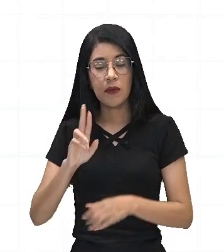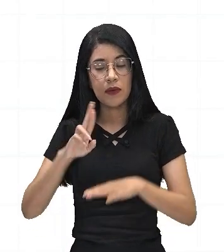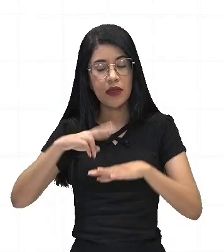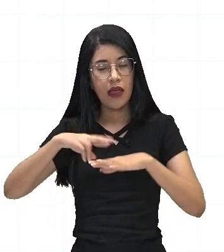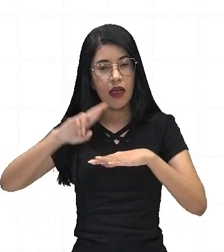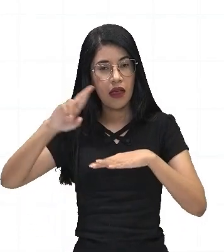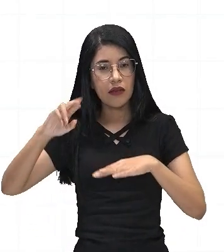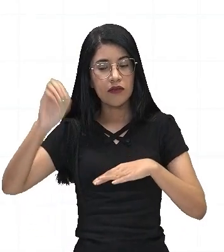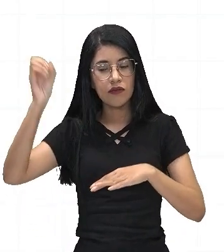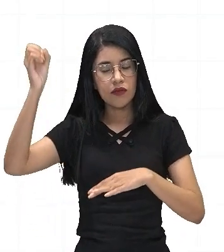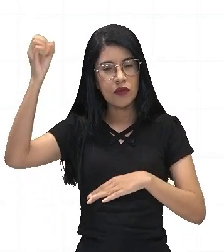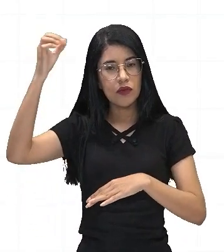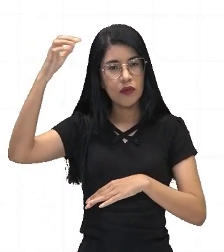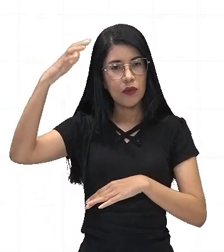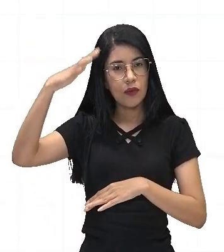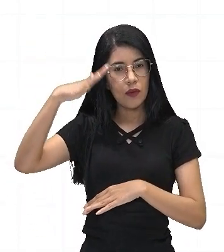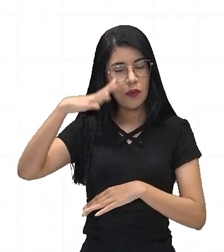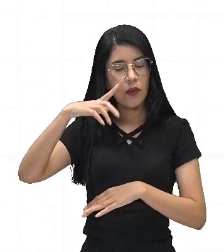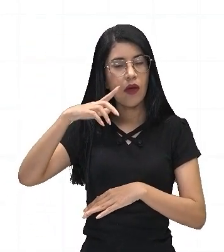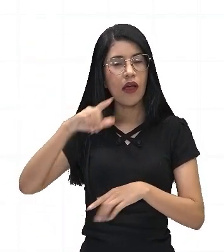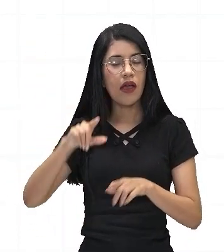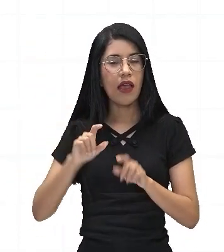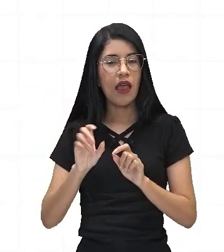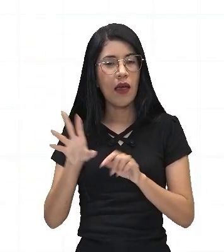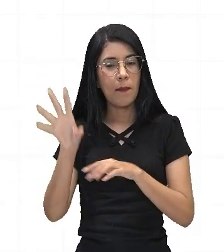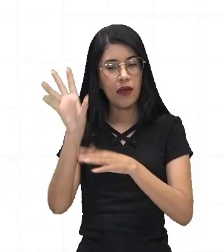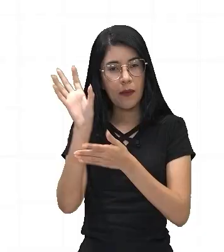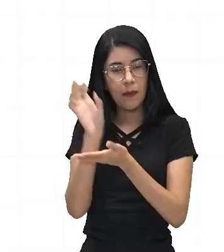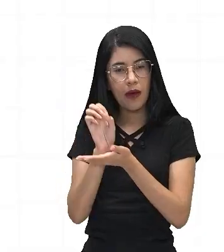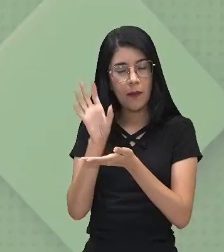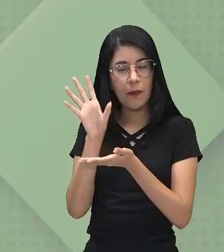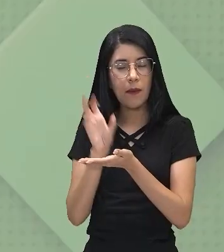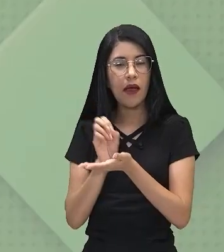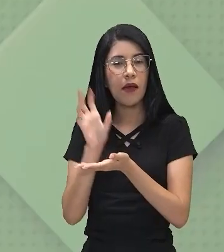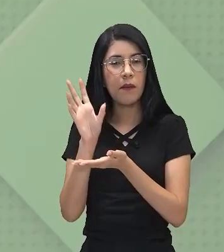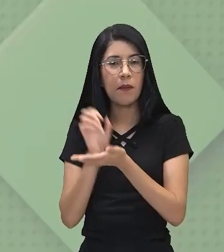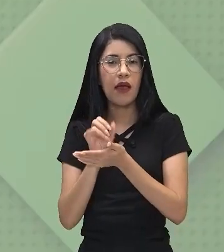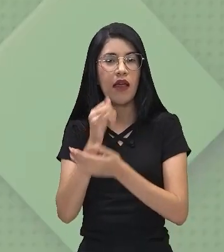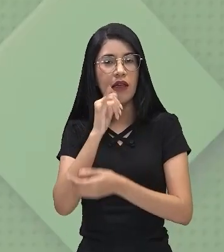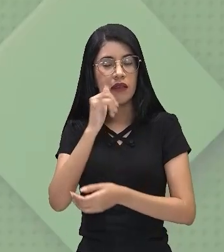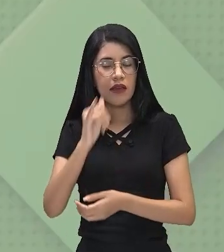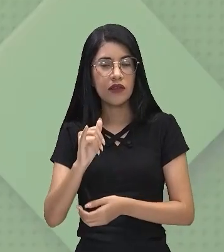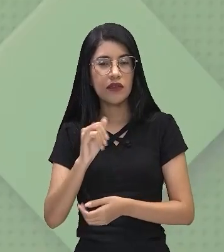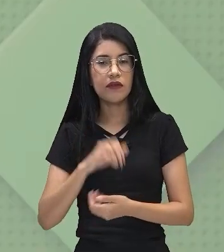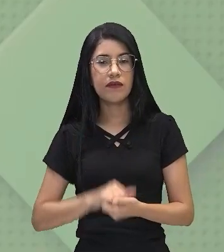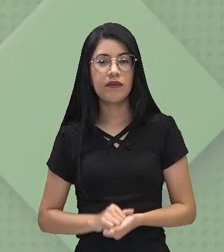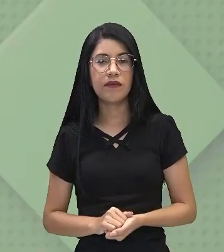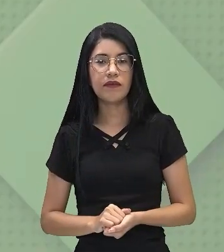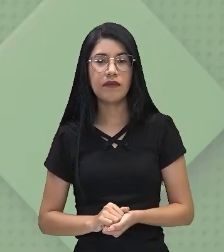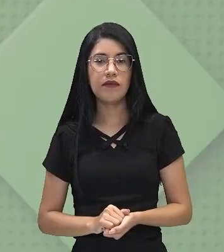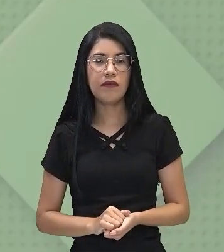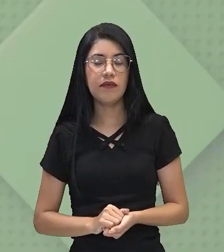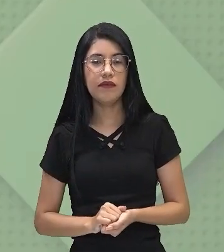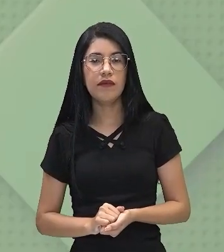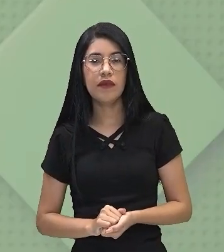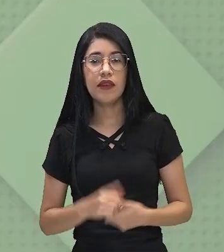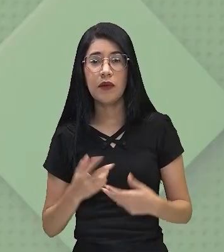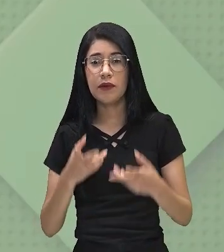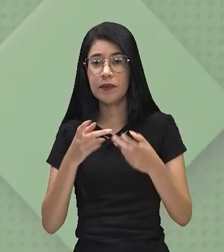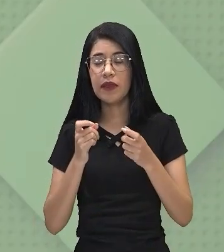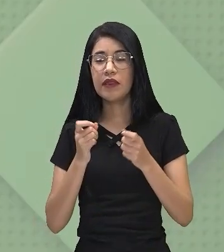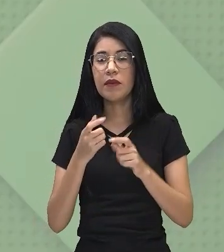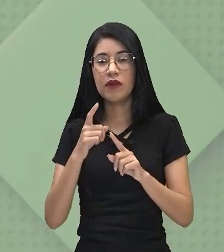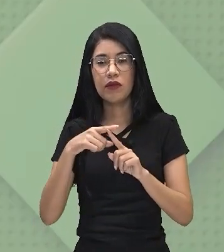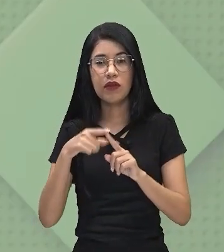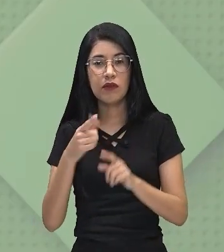solares, vai ser possível obter a energia, no caso a energia luminosa, tá? Como a gente pôde observar, então aí mais um tipo